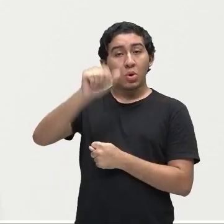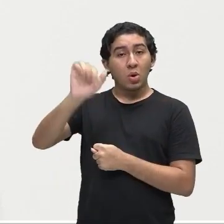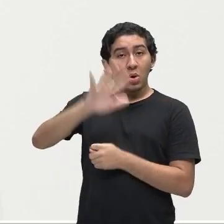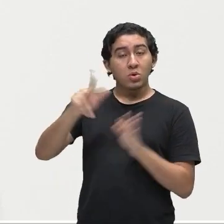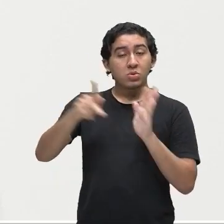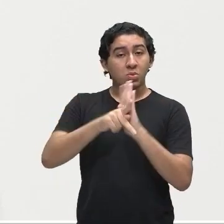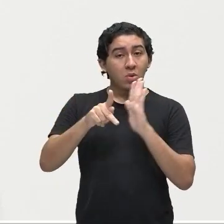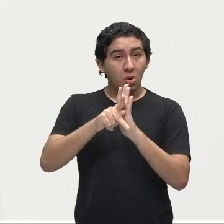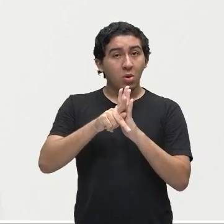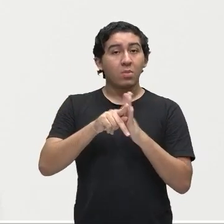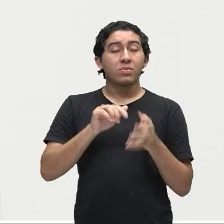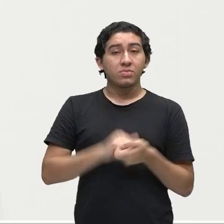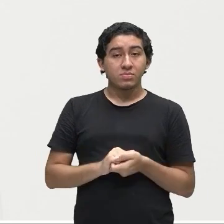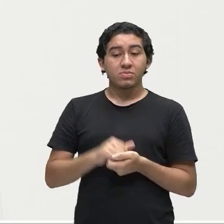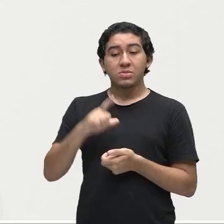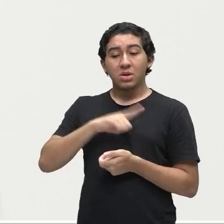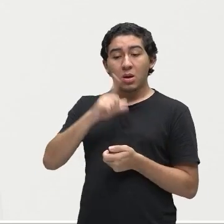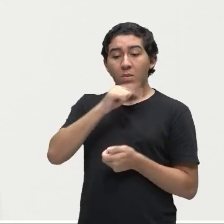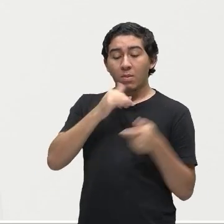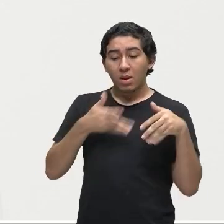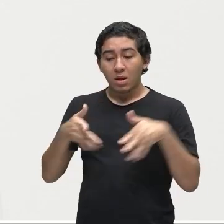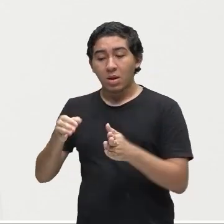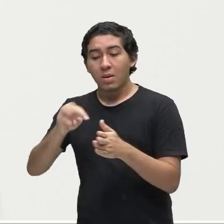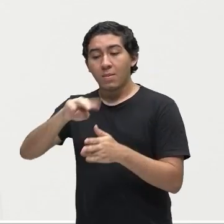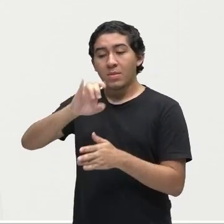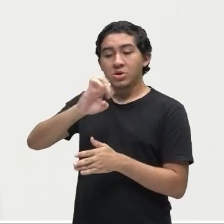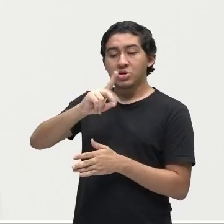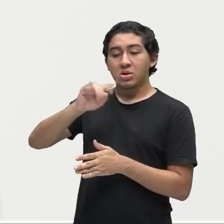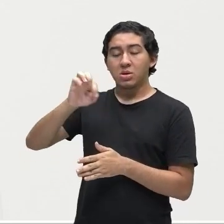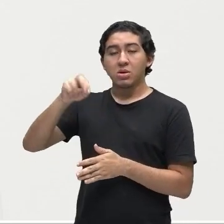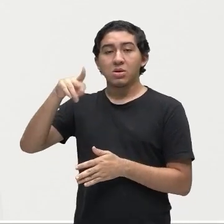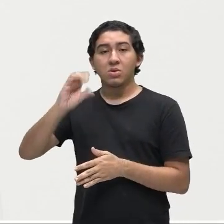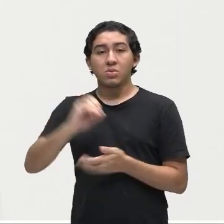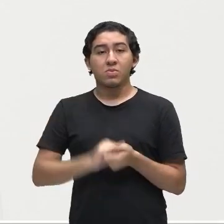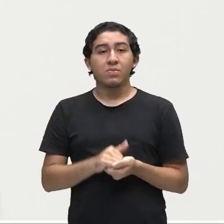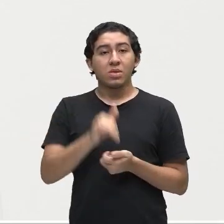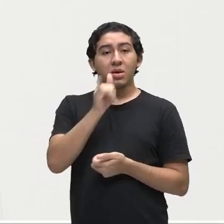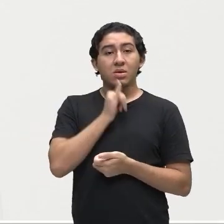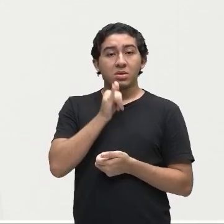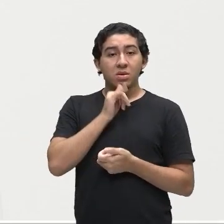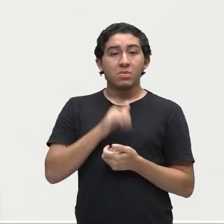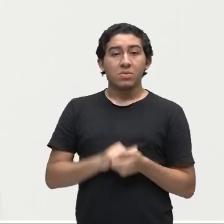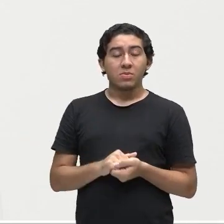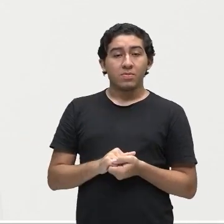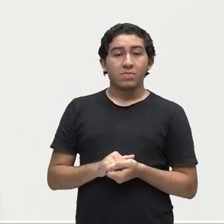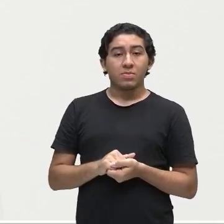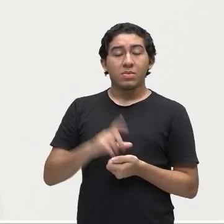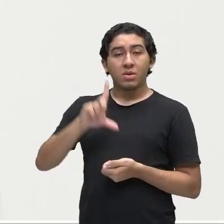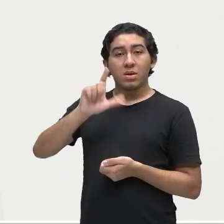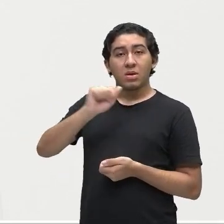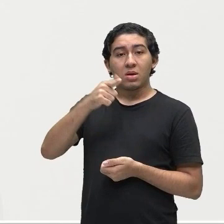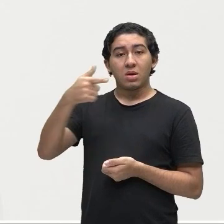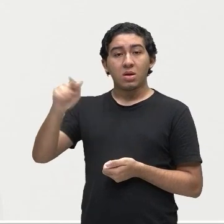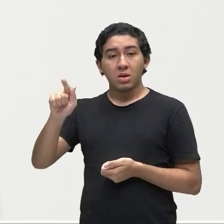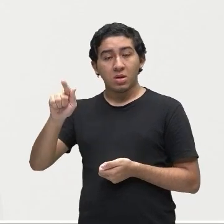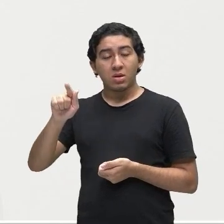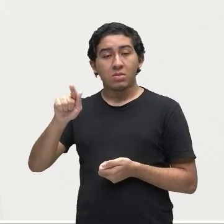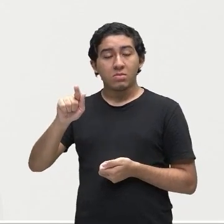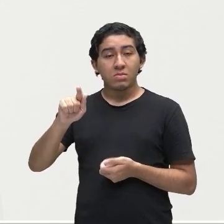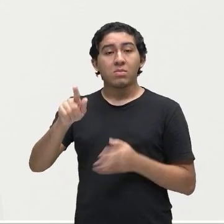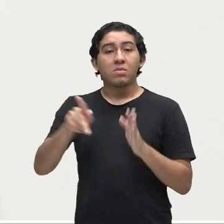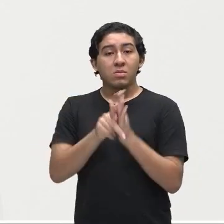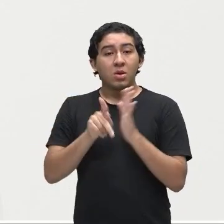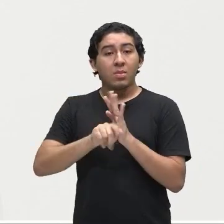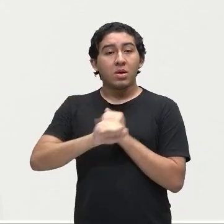do Mediterrâneo. Por exemplo, a lã bruta manufaturada da região do Flandres, região que